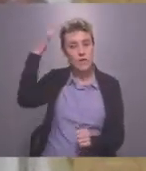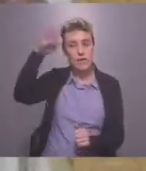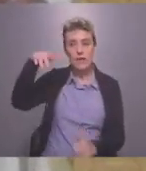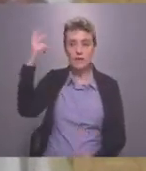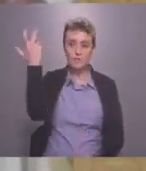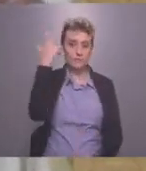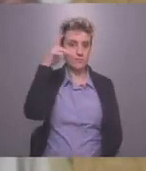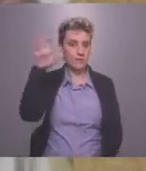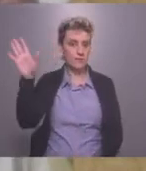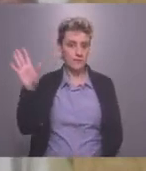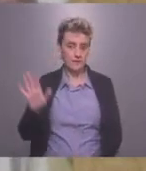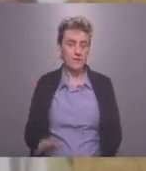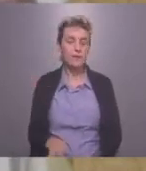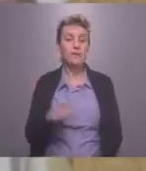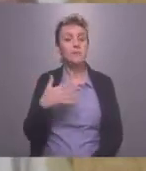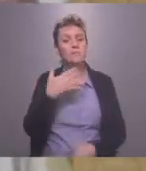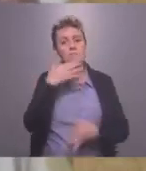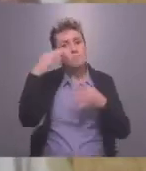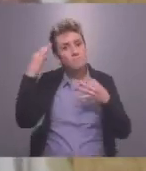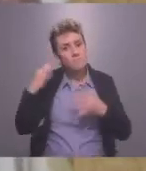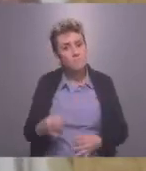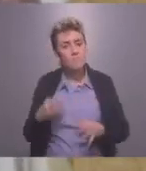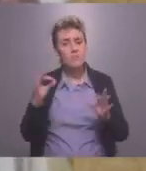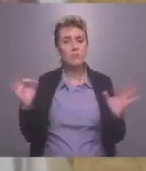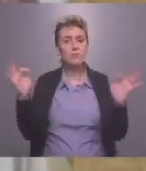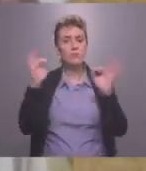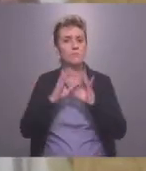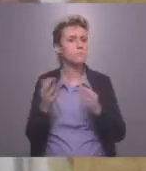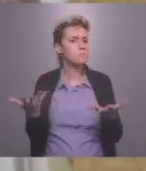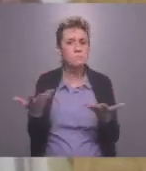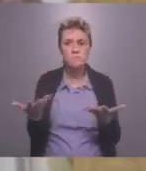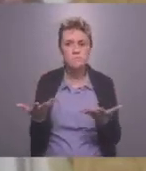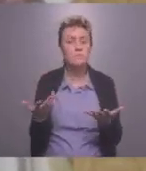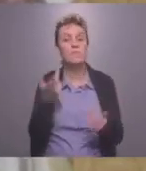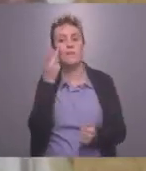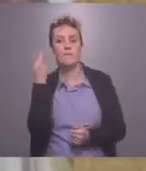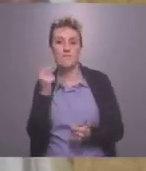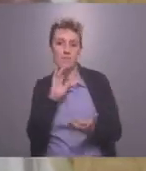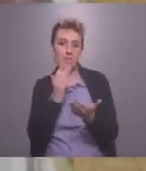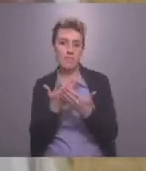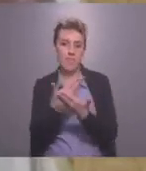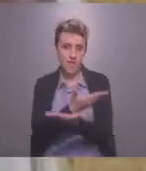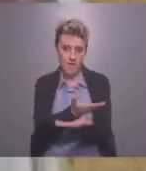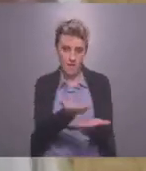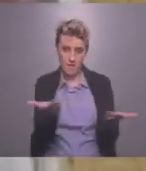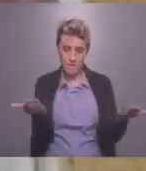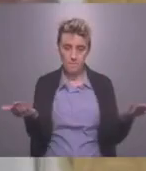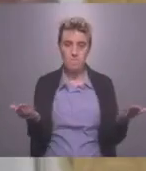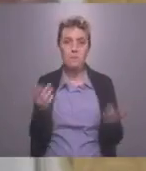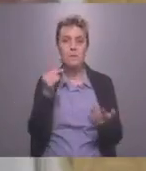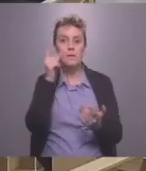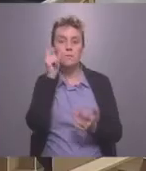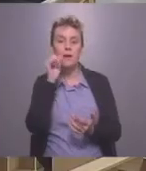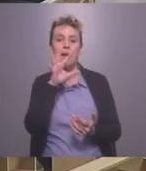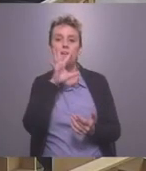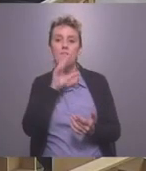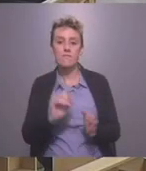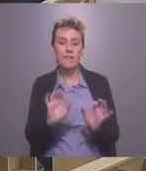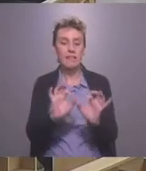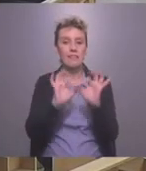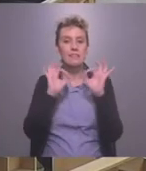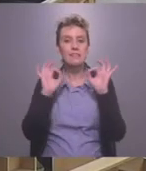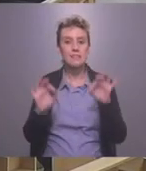reino não terá fim. Creio no Espírito Santo, Senhor que dá a vida, e procede o Pai e do